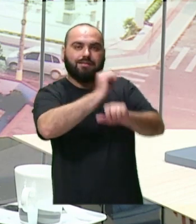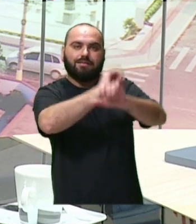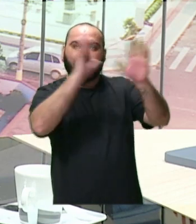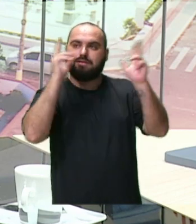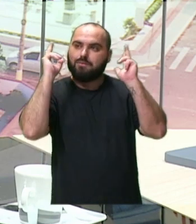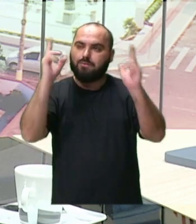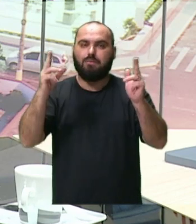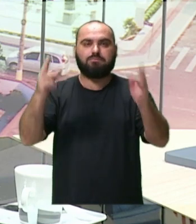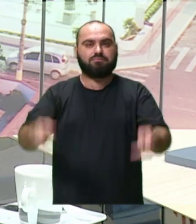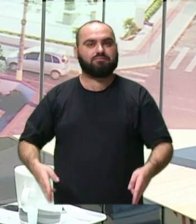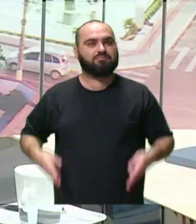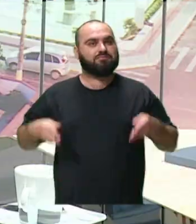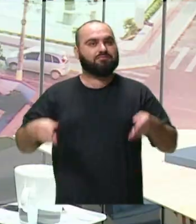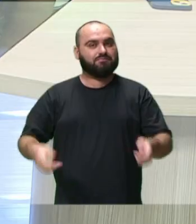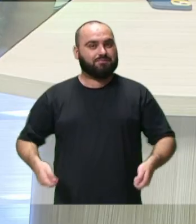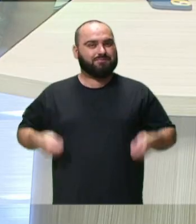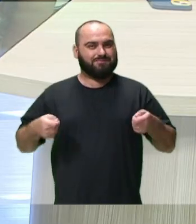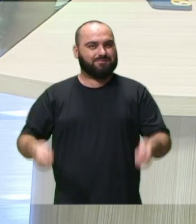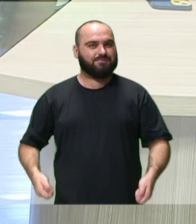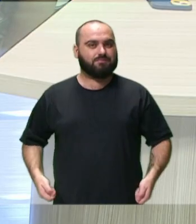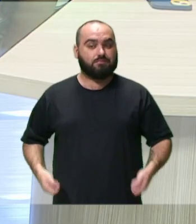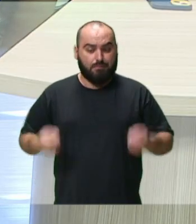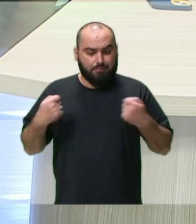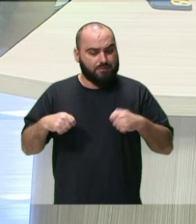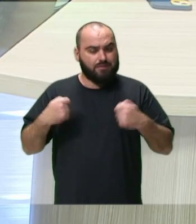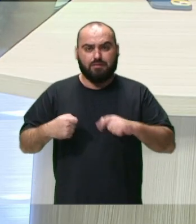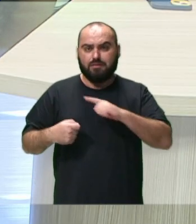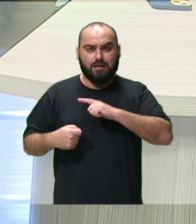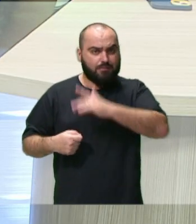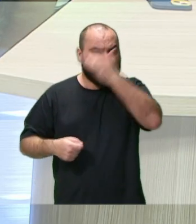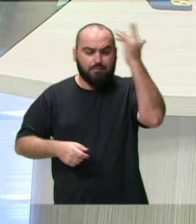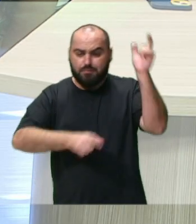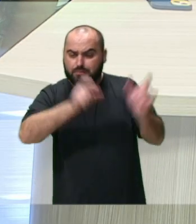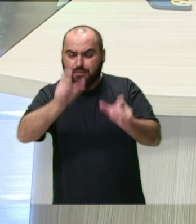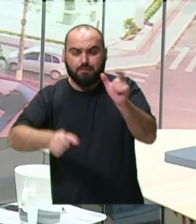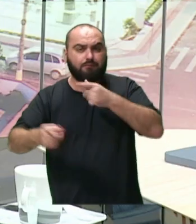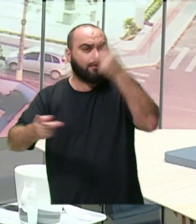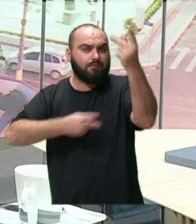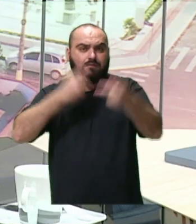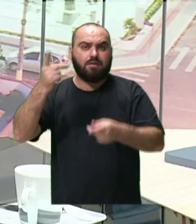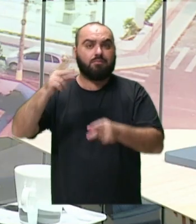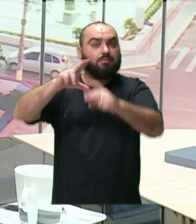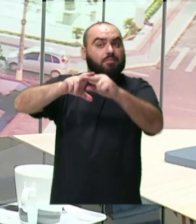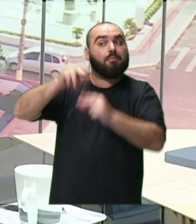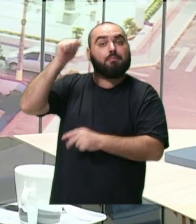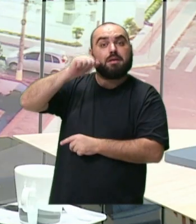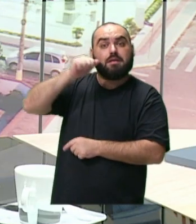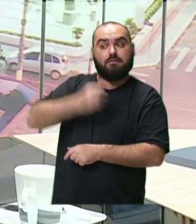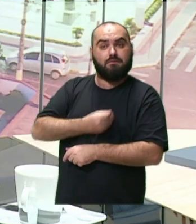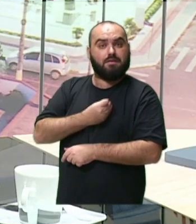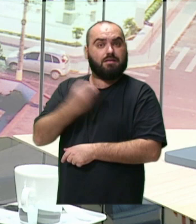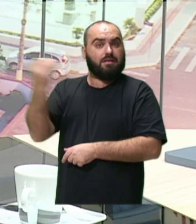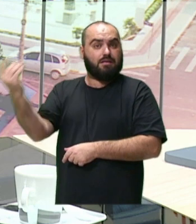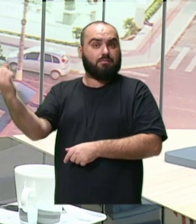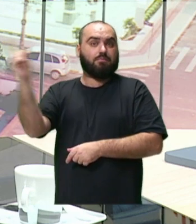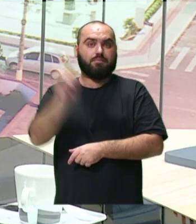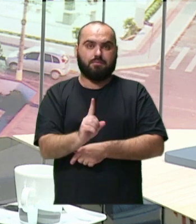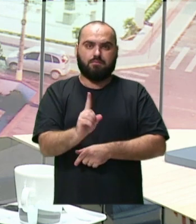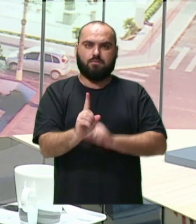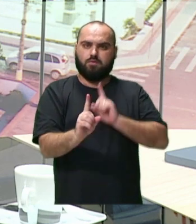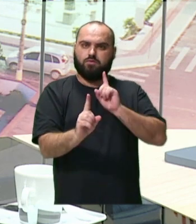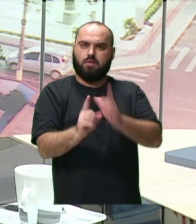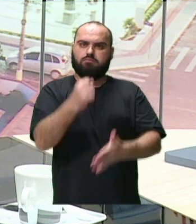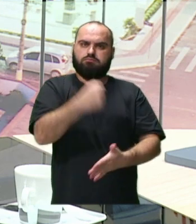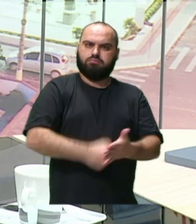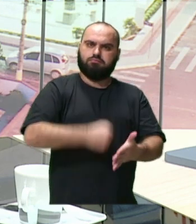gente sente. Então, a gente precisa ter essas pessoas falando. Então, as meninas, elas têm que vir para cá, mas não é só para